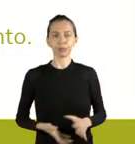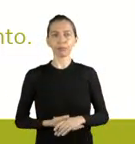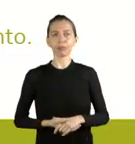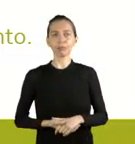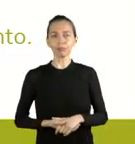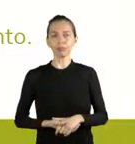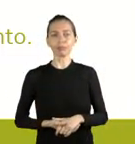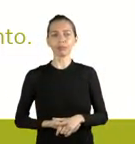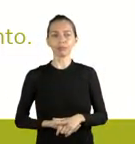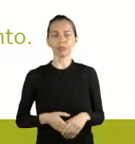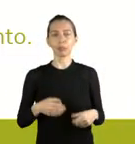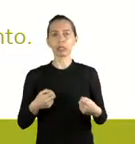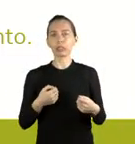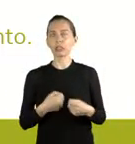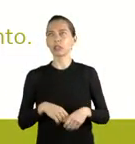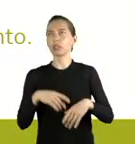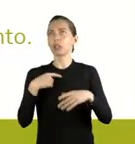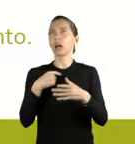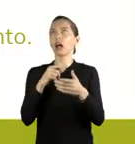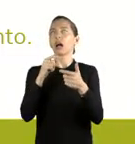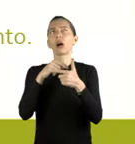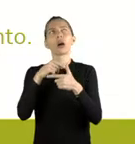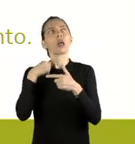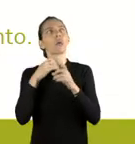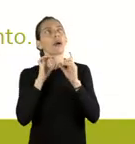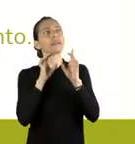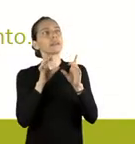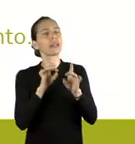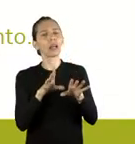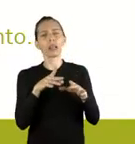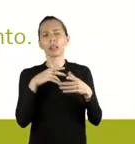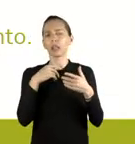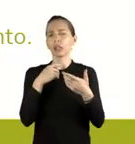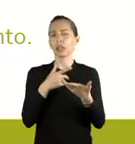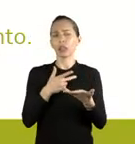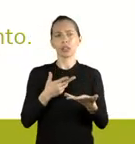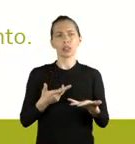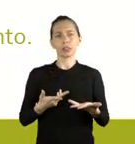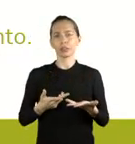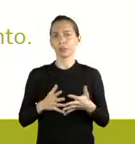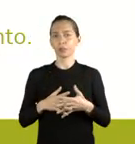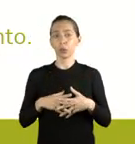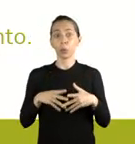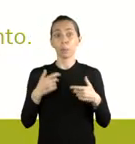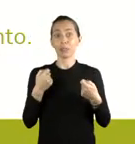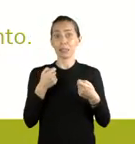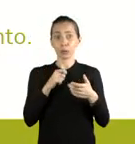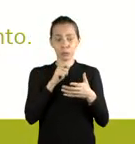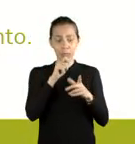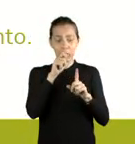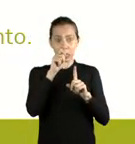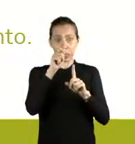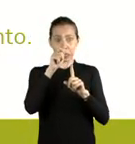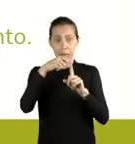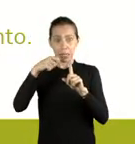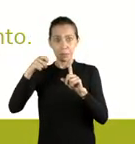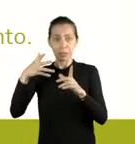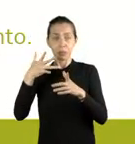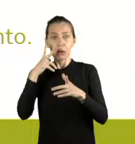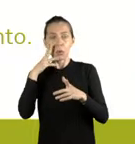semanas escrevendo sobre meus gastos. Ah, quantos meses? Pelo menos 3 para você saber o que está acontecendo. E ainda